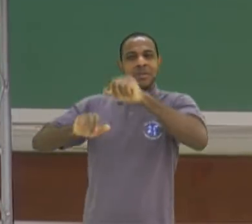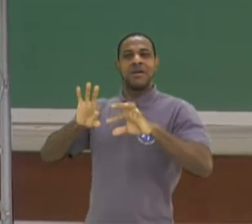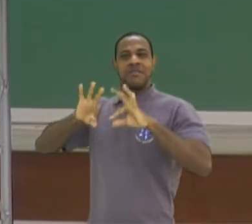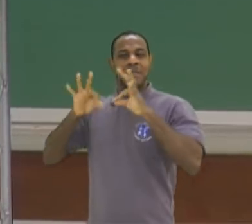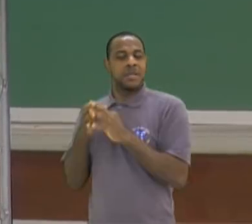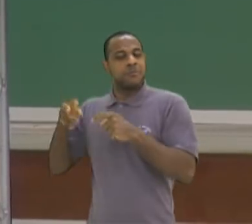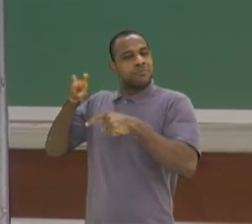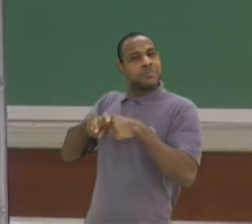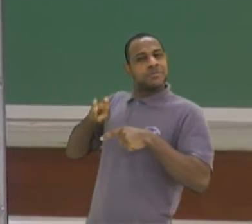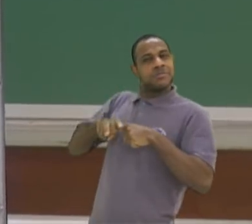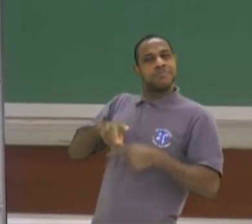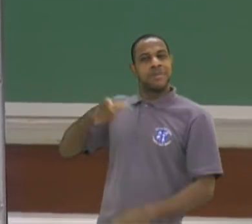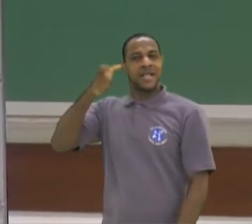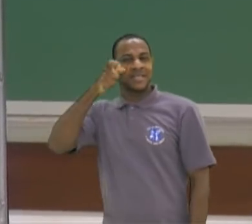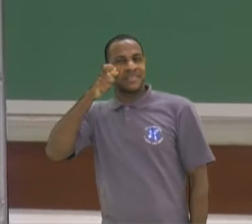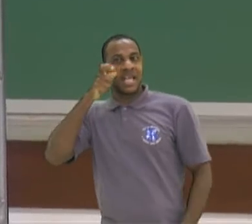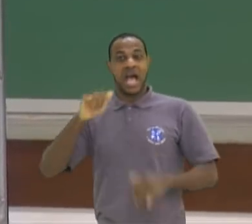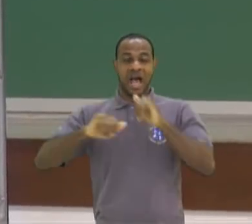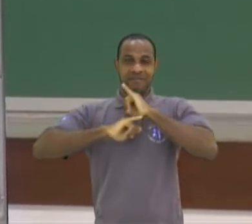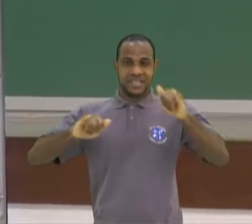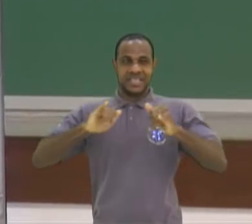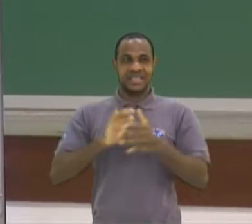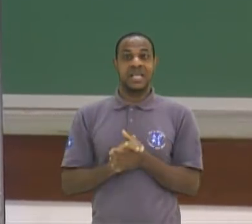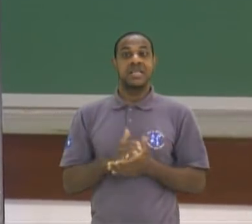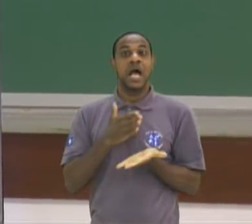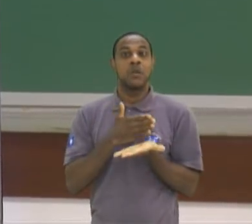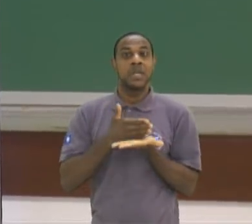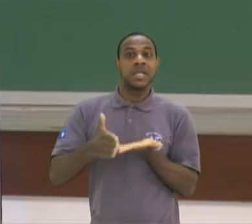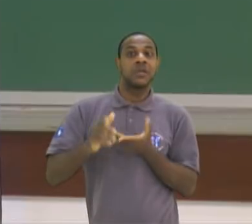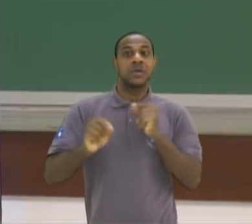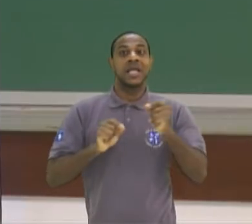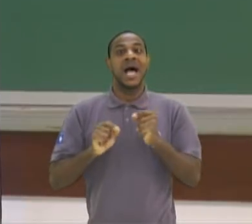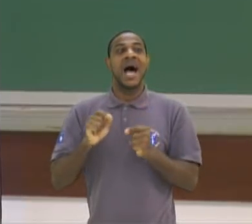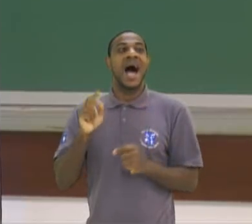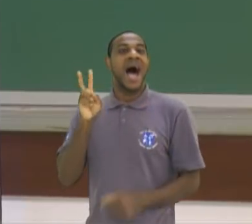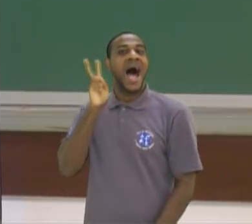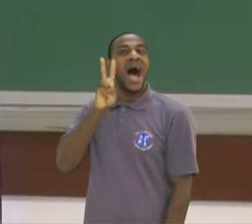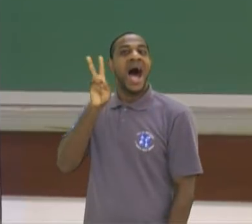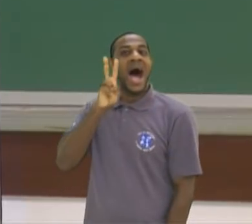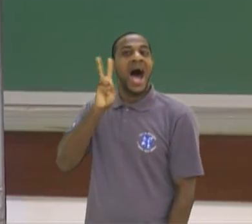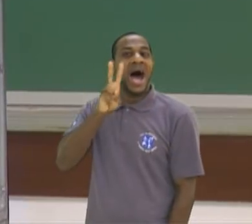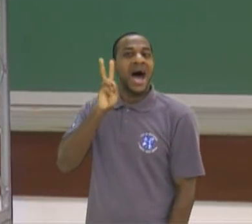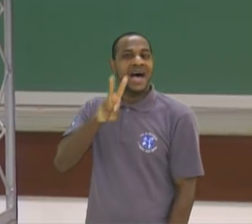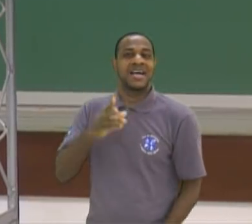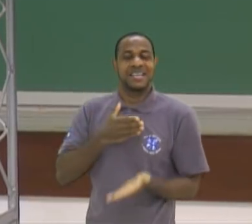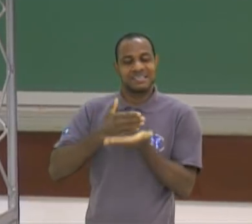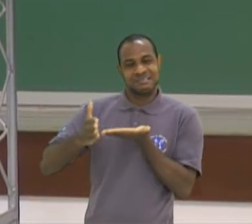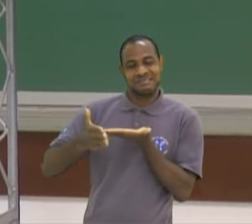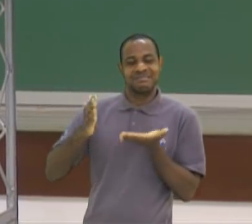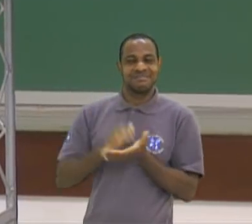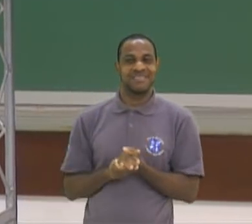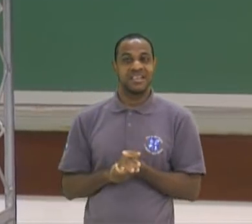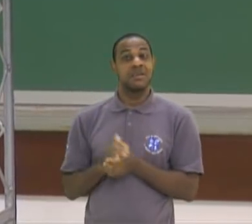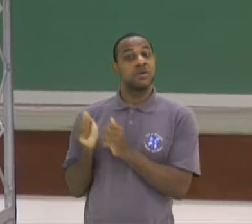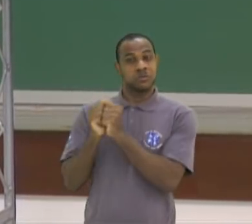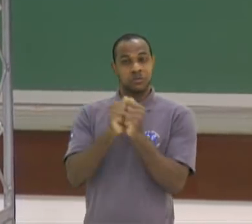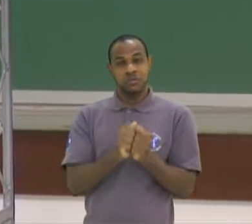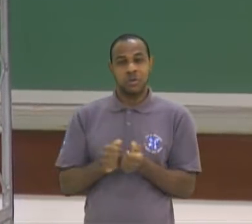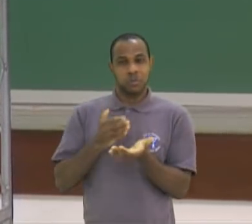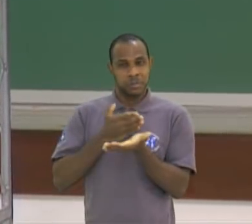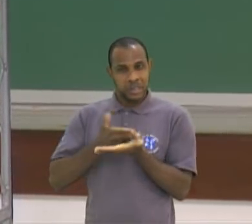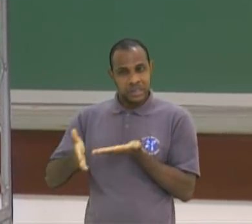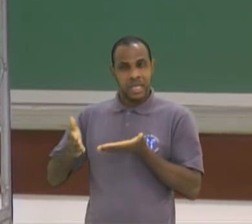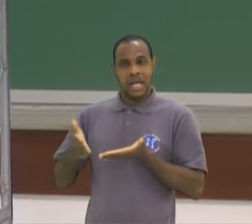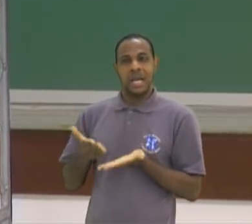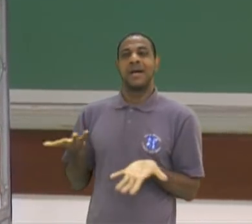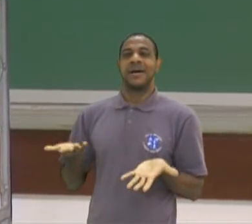com você, avisa todo mundo. Tá começando a aula de História. Então, vamos juntos? Vamos começar a